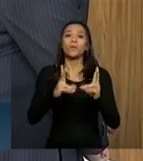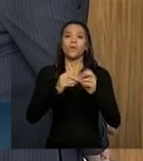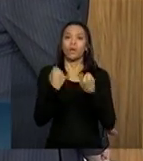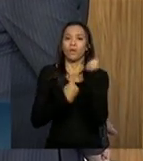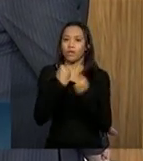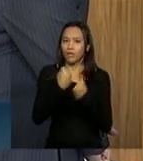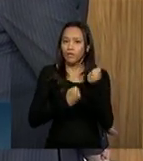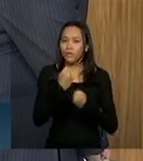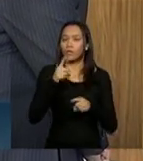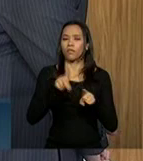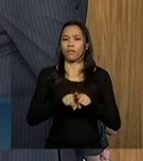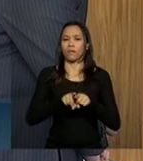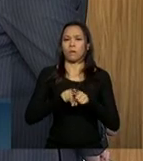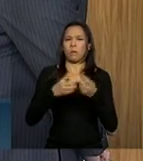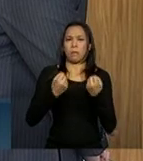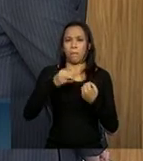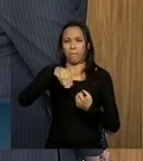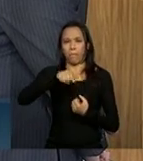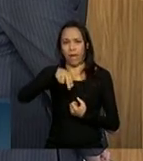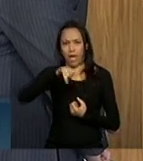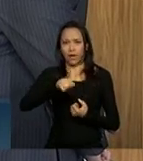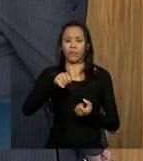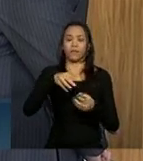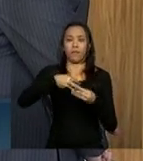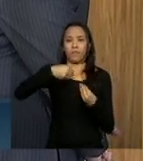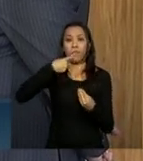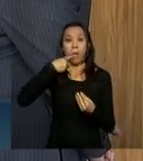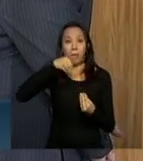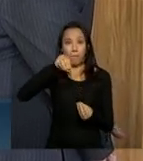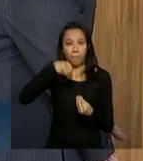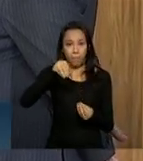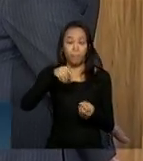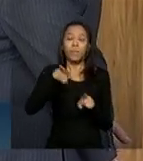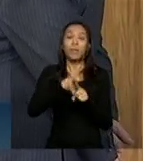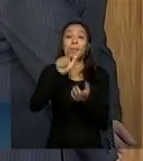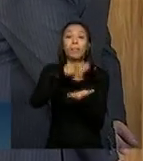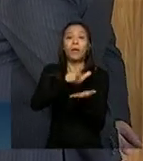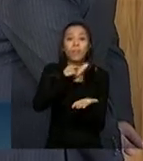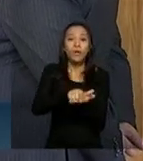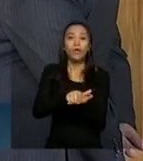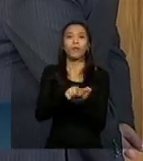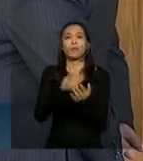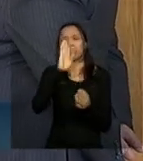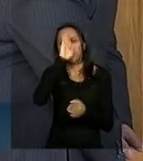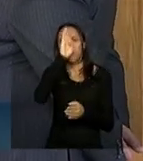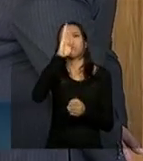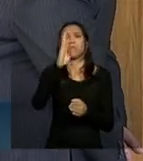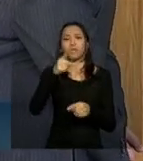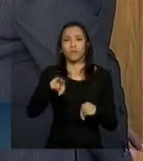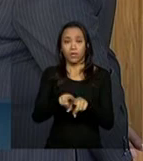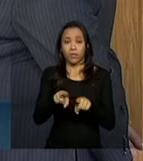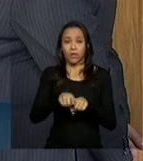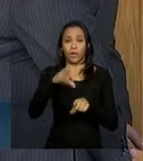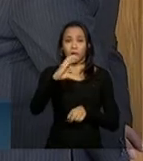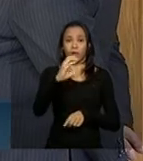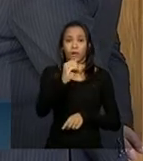automóveis, máquinas, plástico e papel, e importa do Chile principalmente cobre.